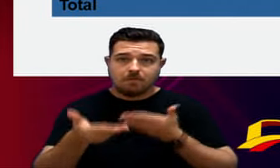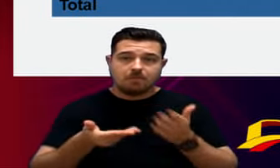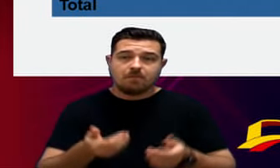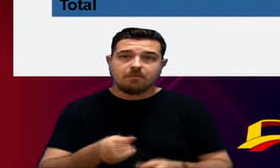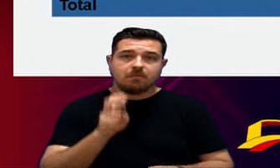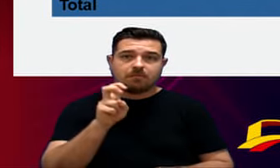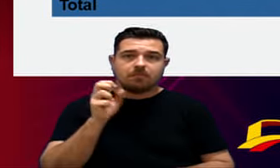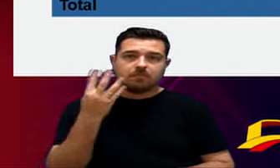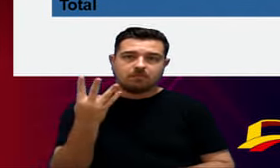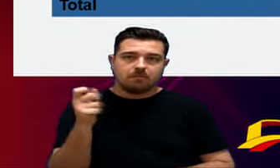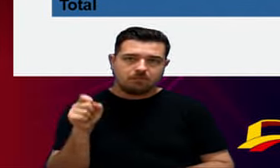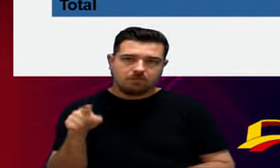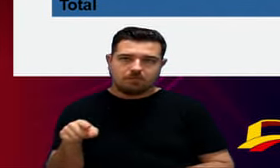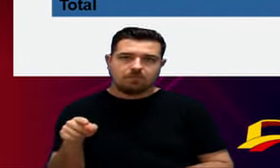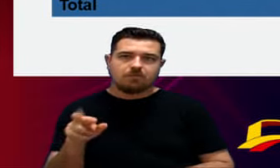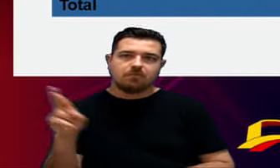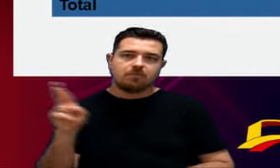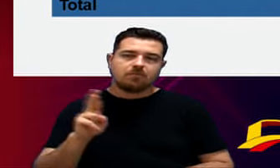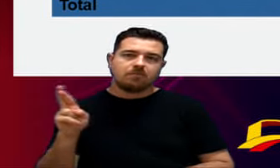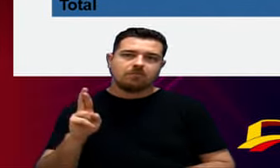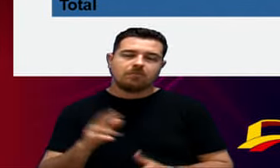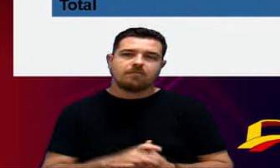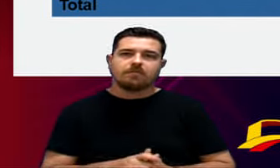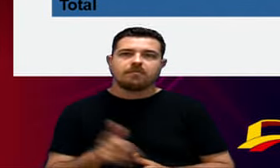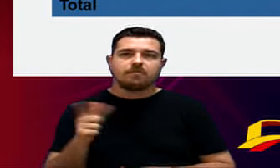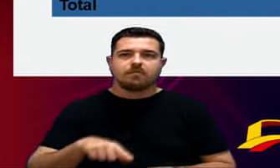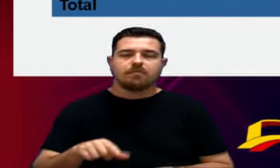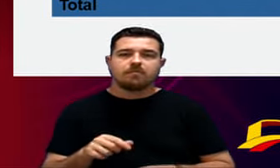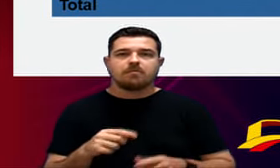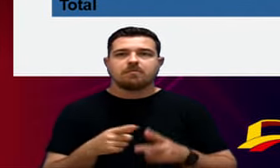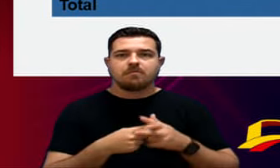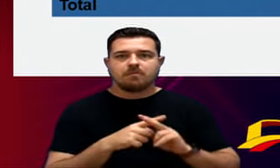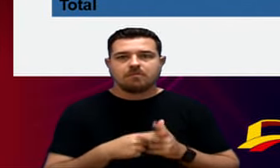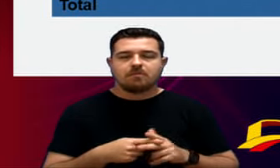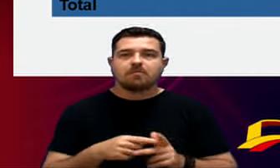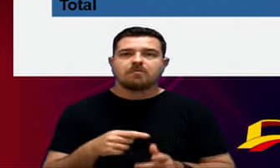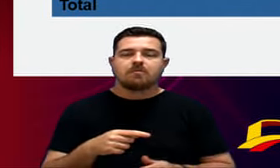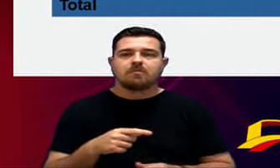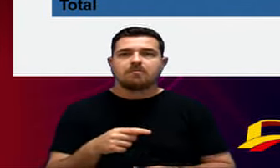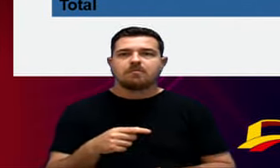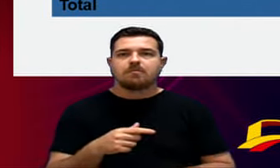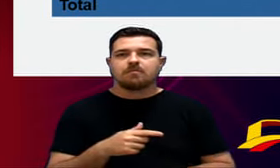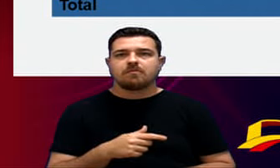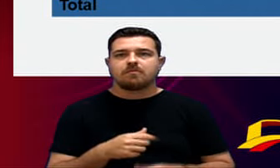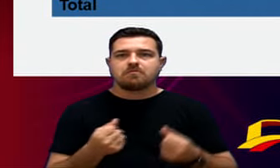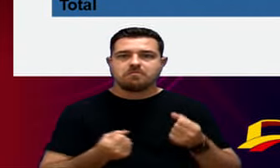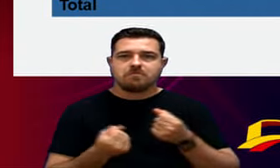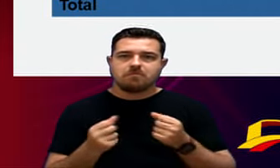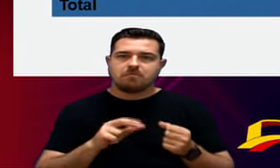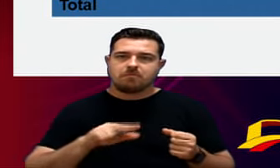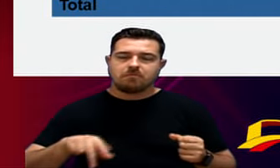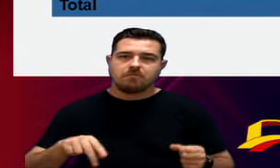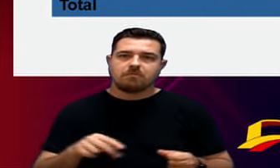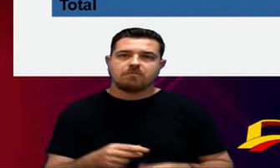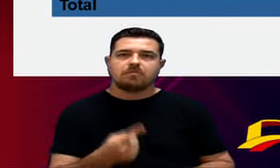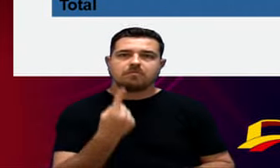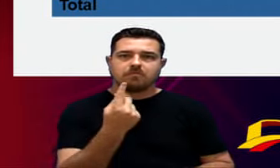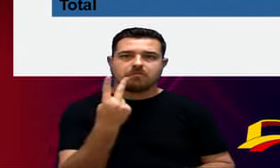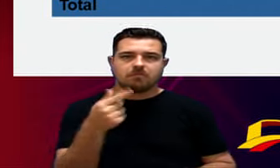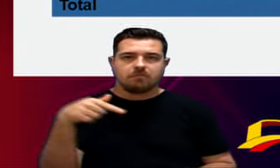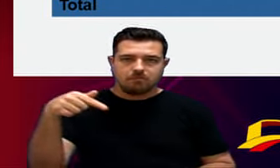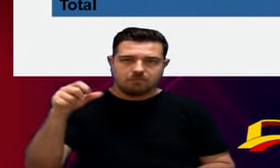54 R 172,80 manutenção e revisão das novas viaturas R 12$